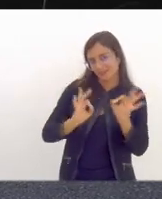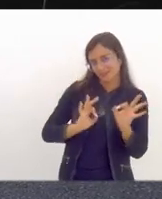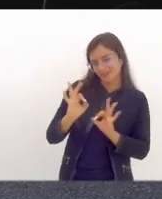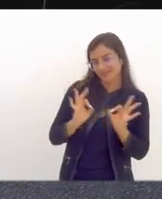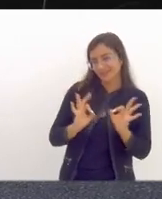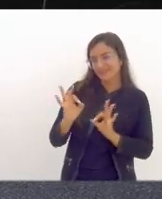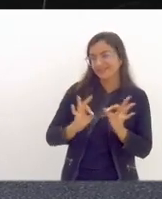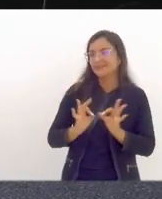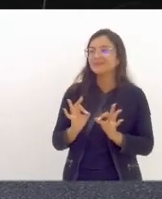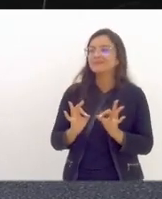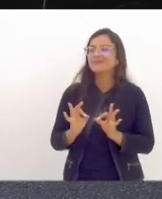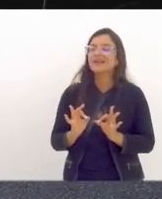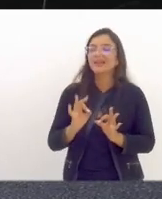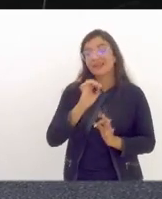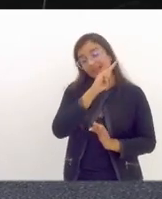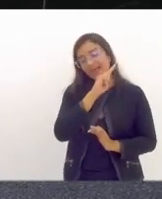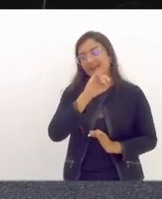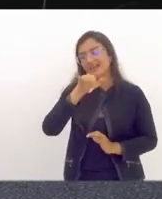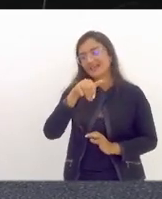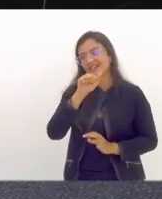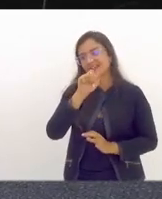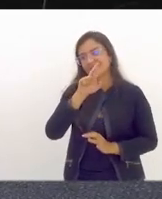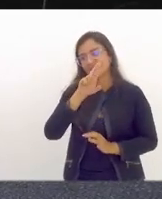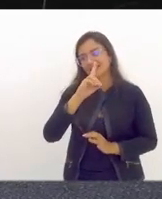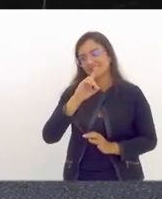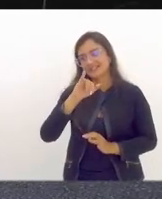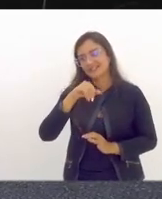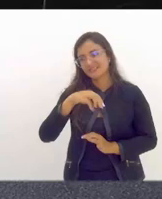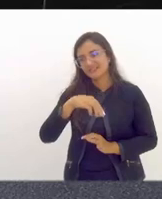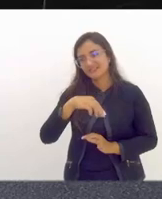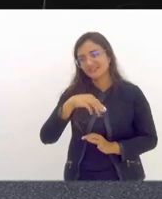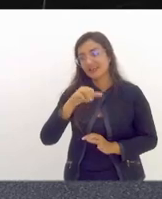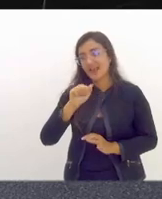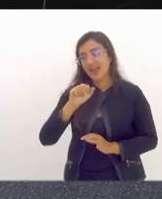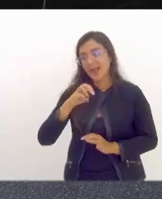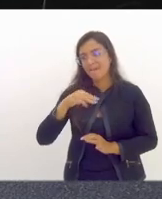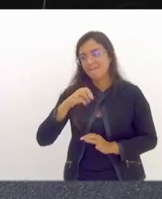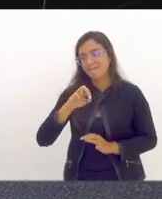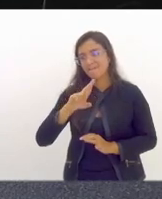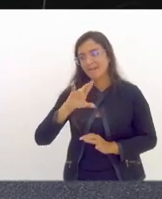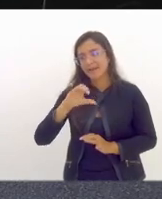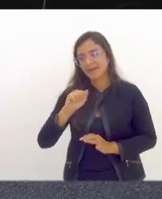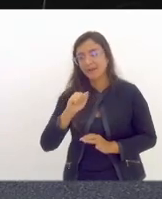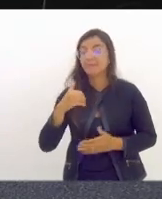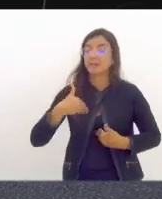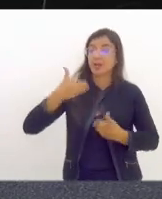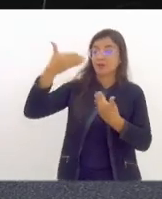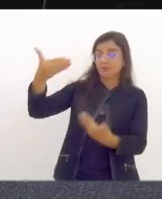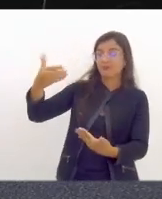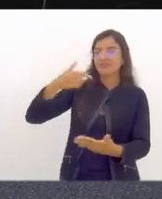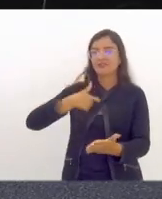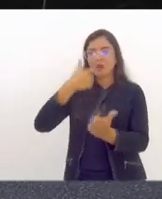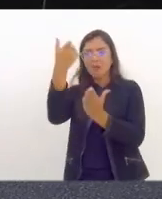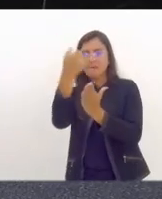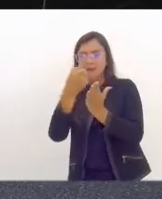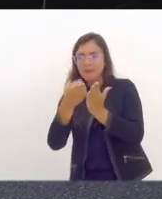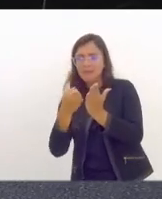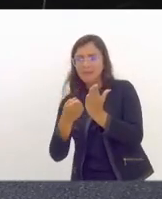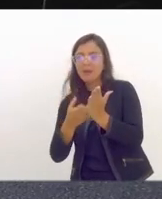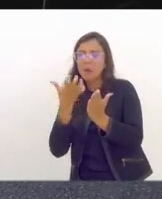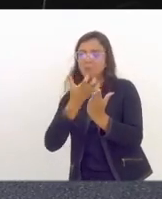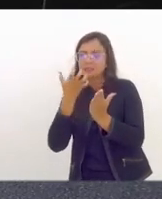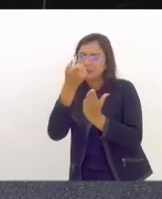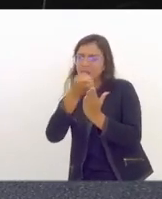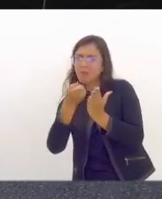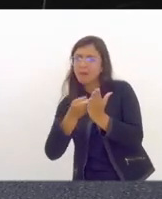Jardim América no qual eu fui convidado para compor uma música de segunda para terça-feira